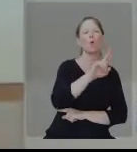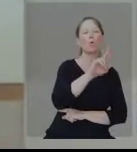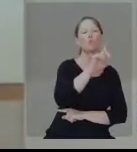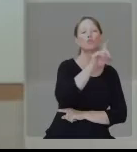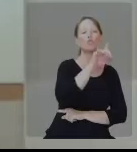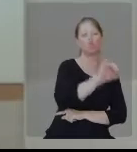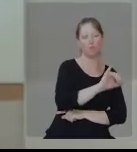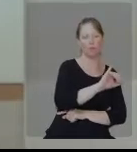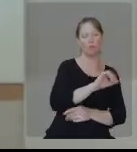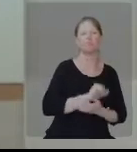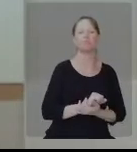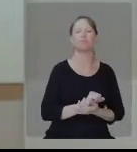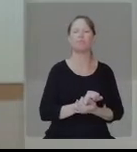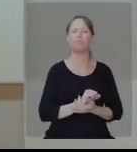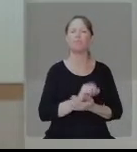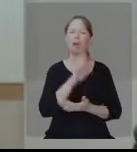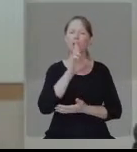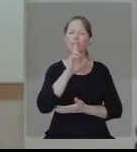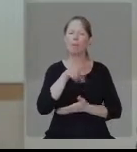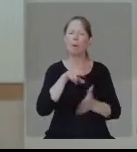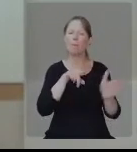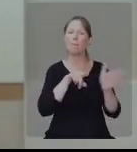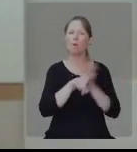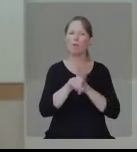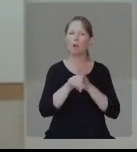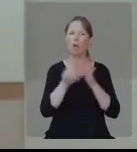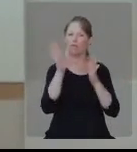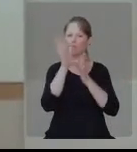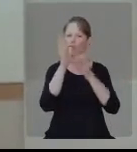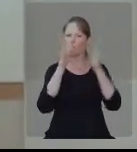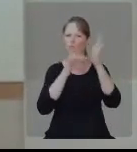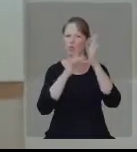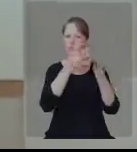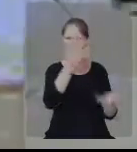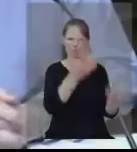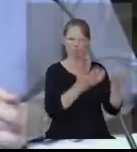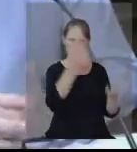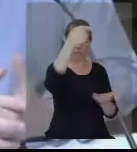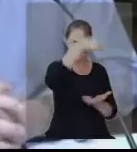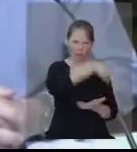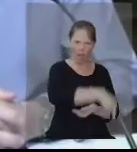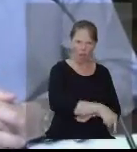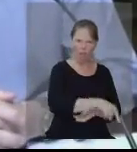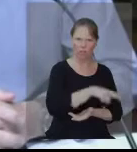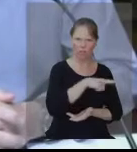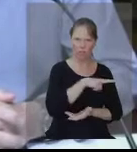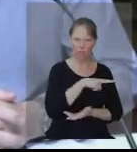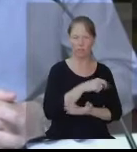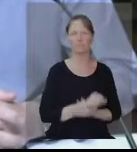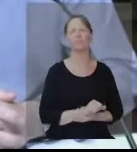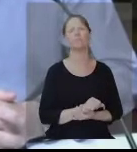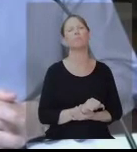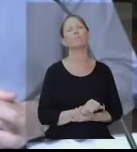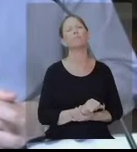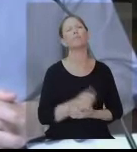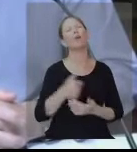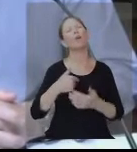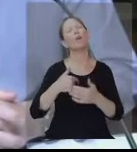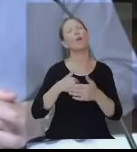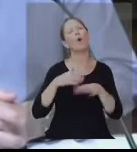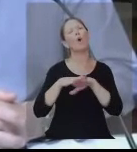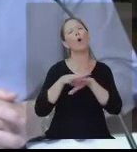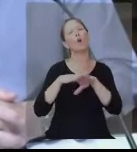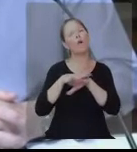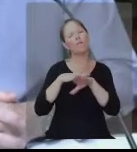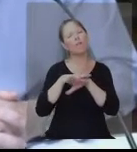sobre Jesus desceu ao inferno entre sua morte e ressurreição? Eu falando com uma pessoa, há pouco tempo, a pessoa